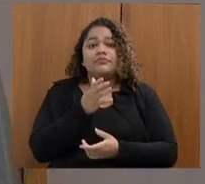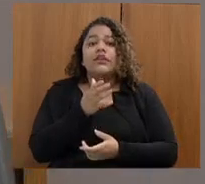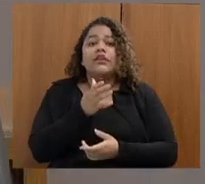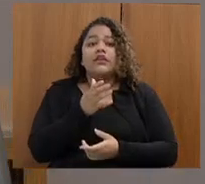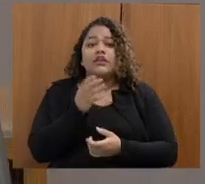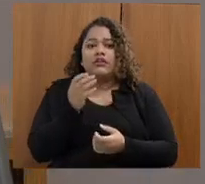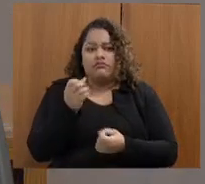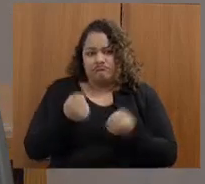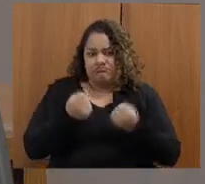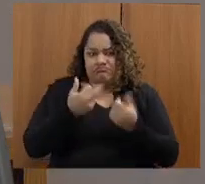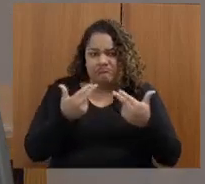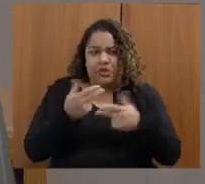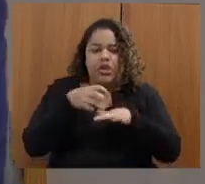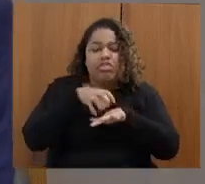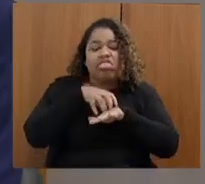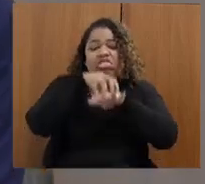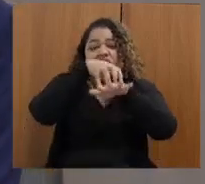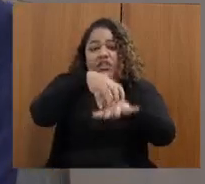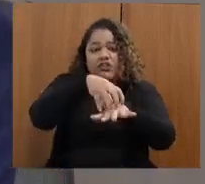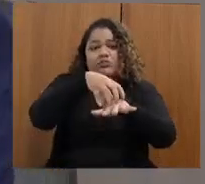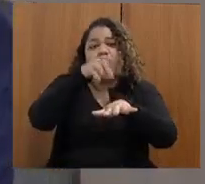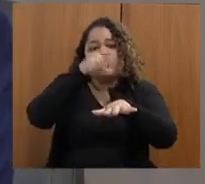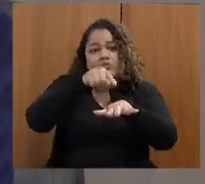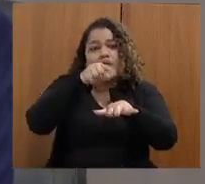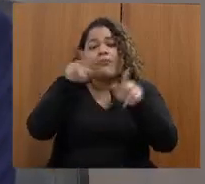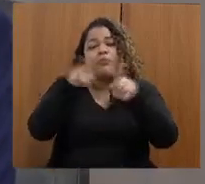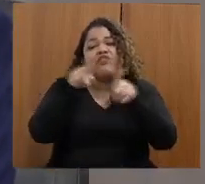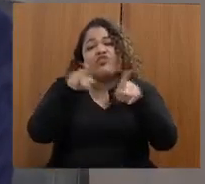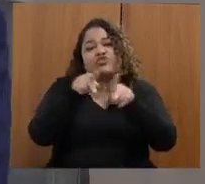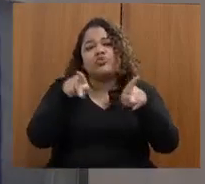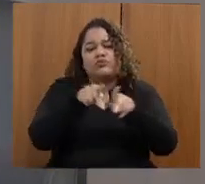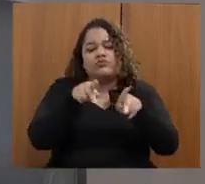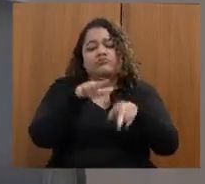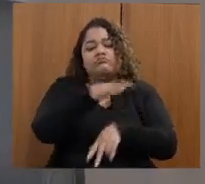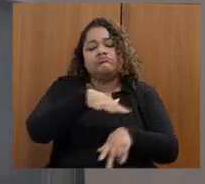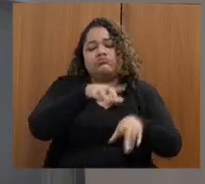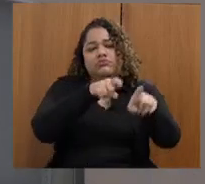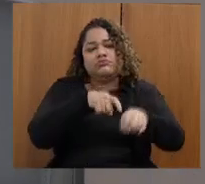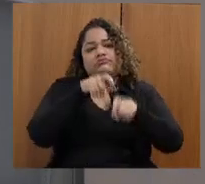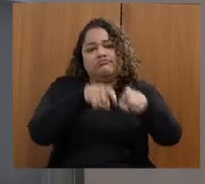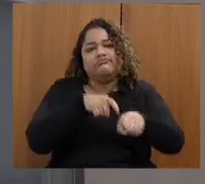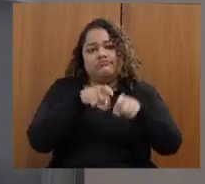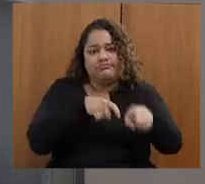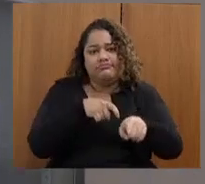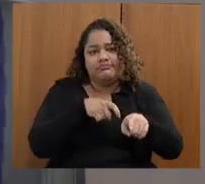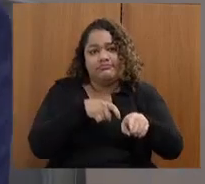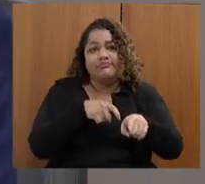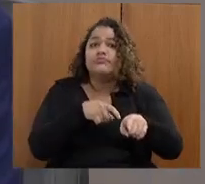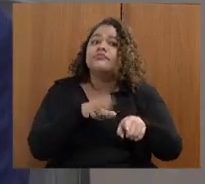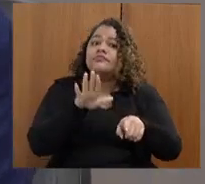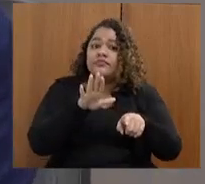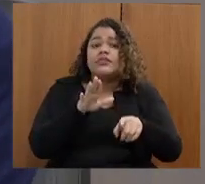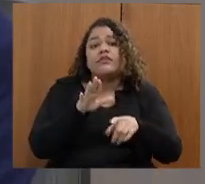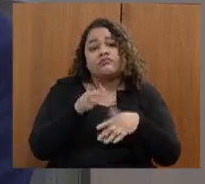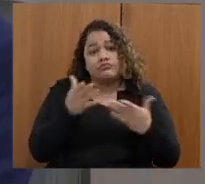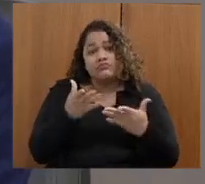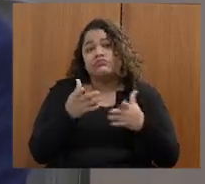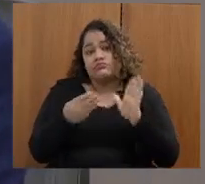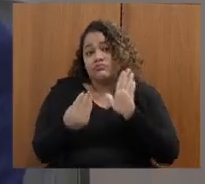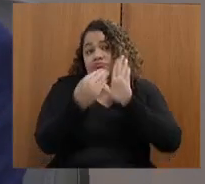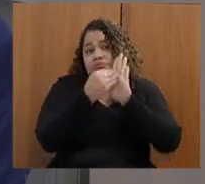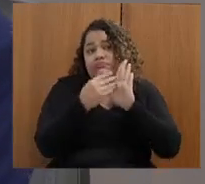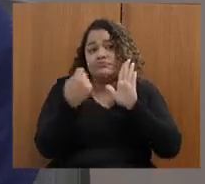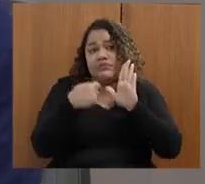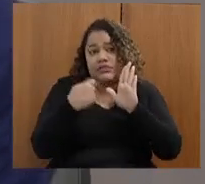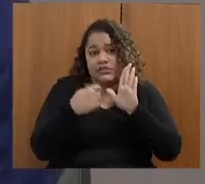de voltar com isso na pauta tem que estar o reajuste do piso sim mas também tem que estar transporte pra pessoa da zona rural o